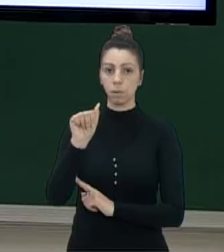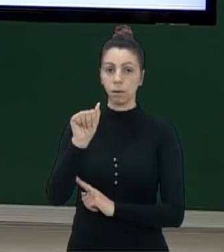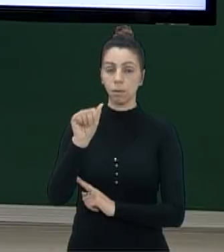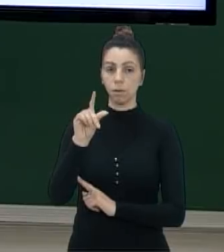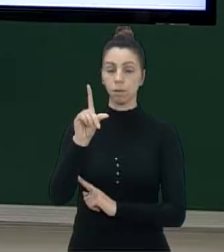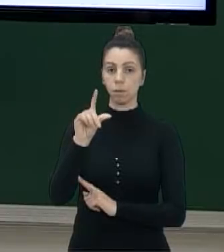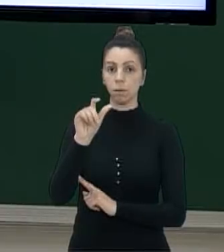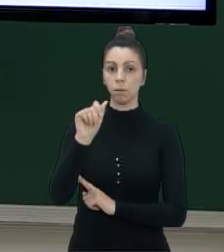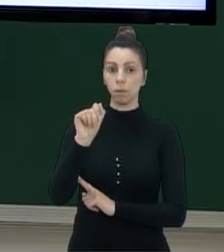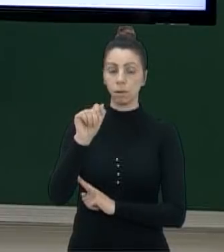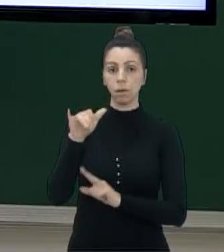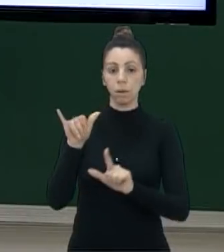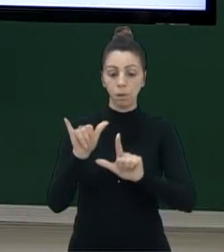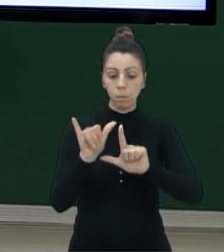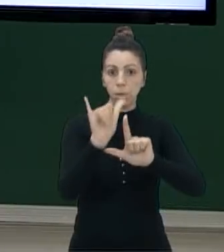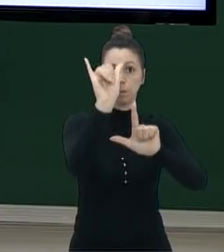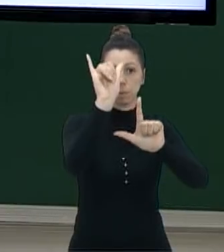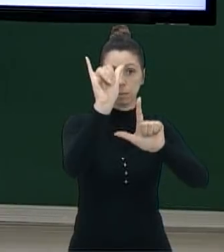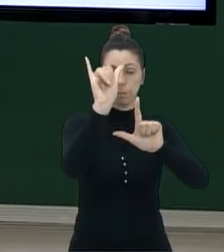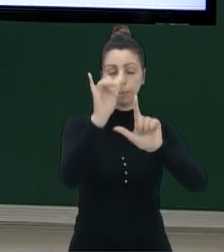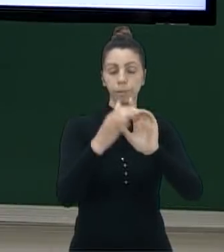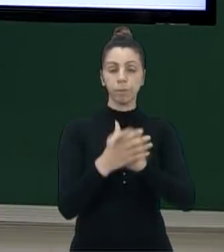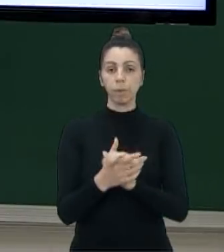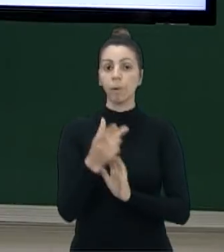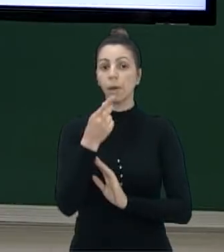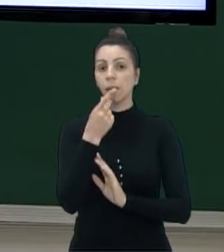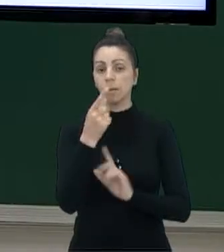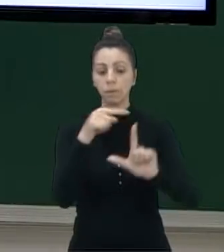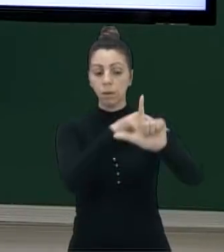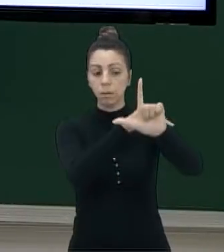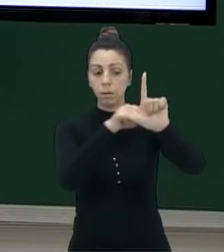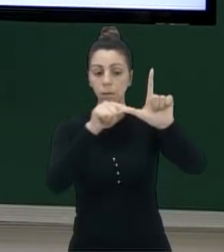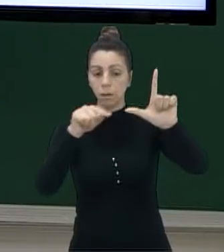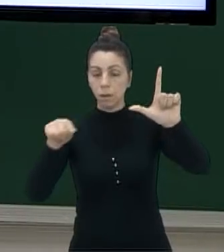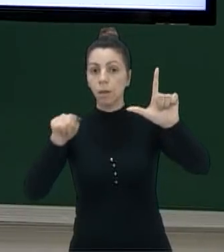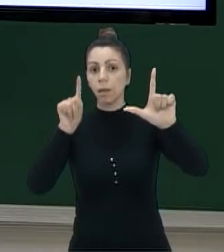fala que a abscissa é 0, então você